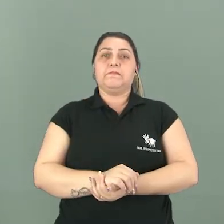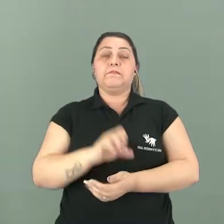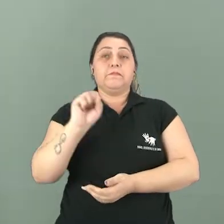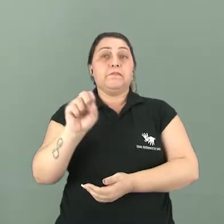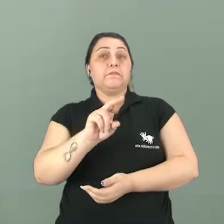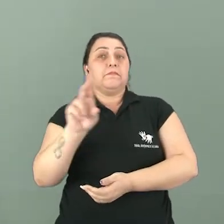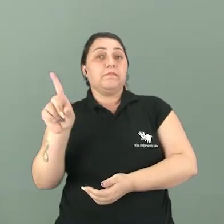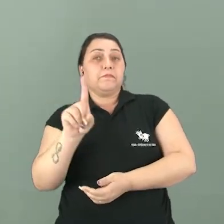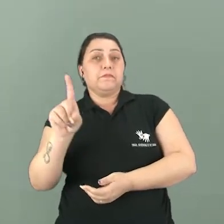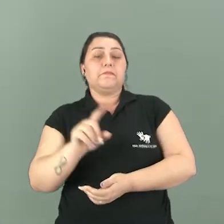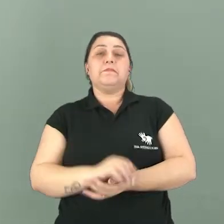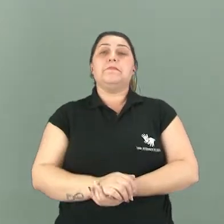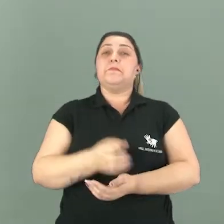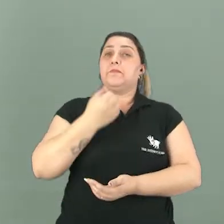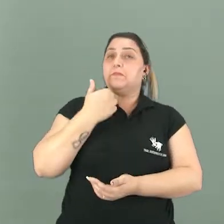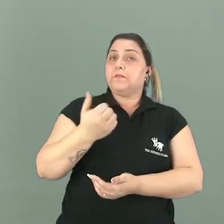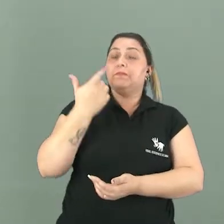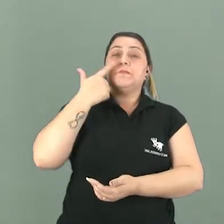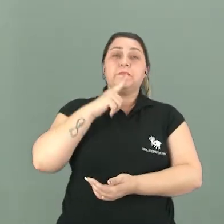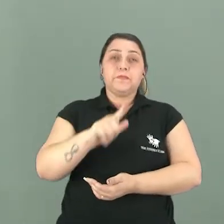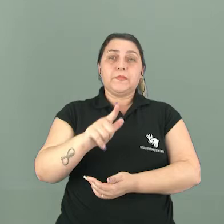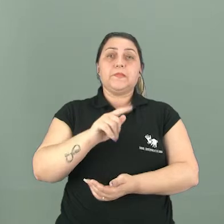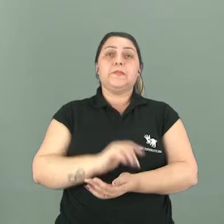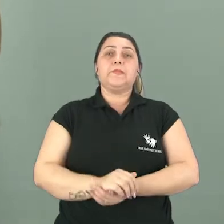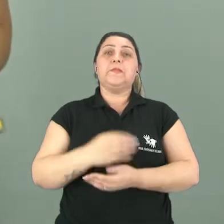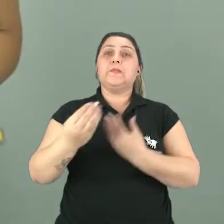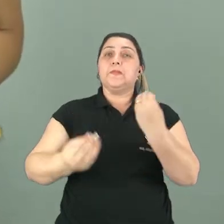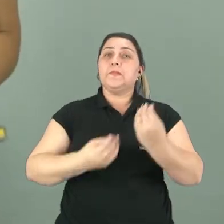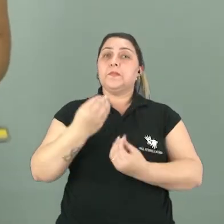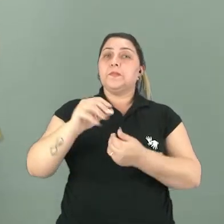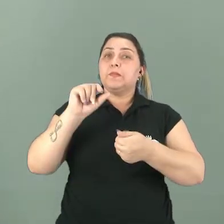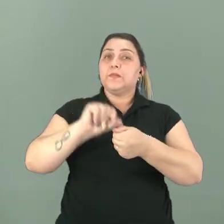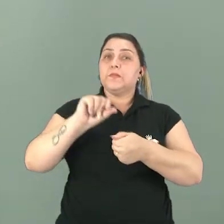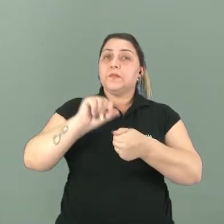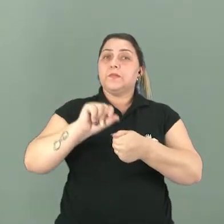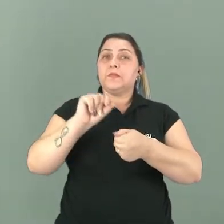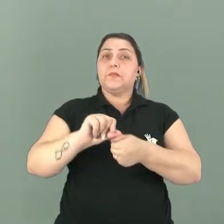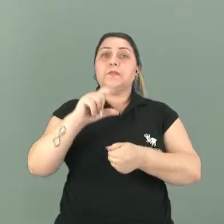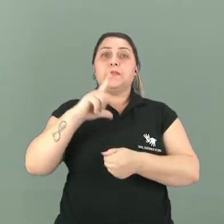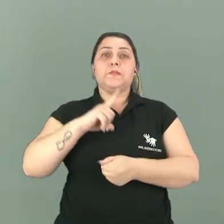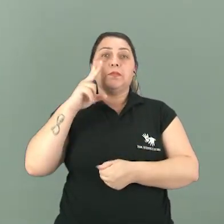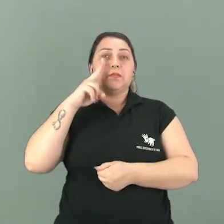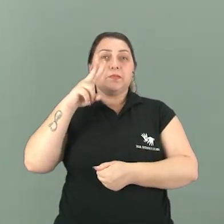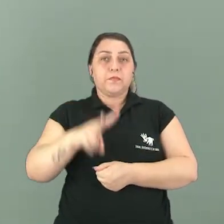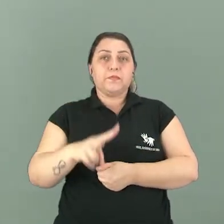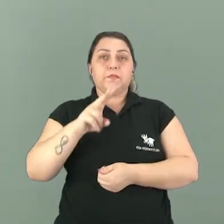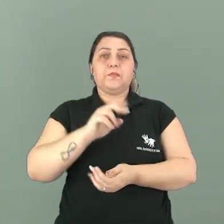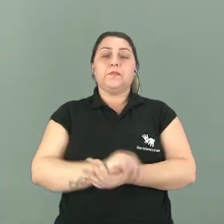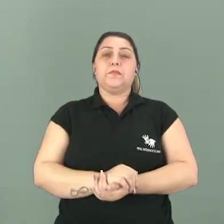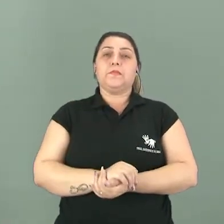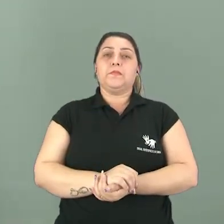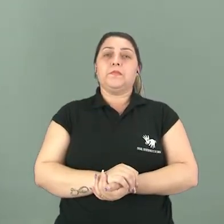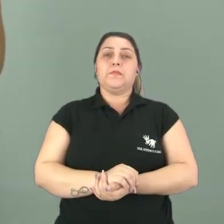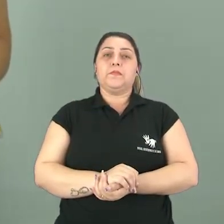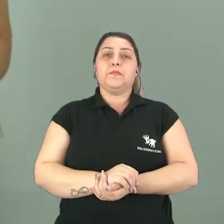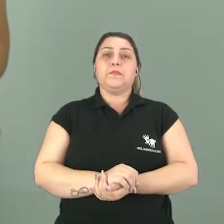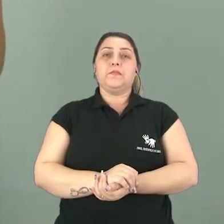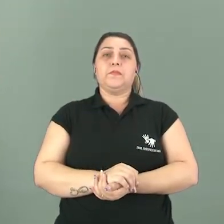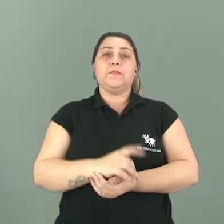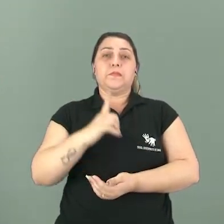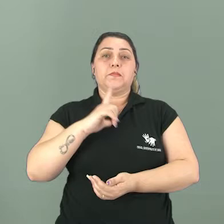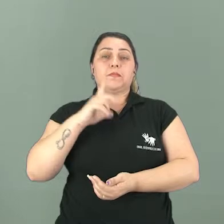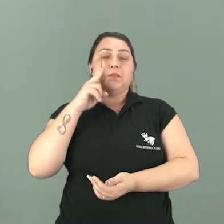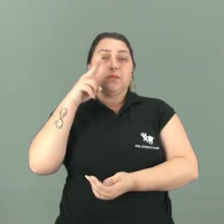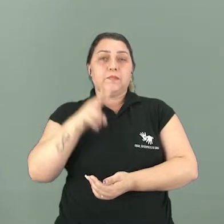não? Muito bem, conseguimos sim. E como podemos fazer isso? O que é que nós temos que observar? Nós temos que